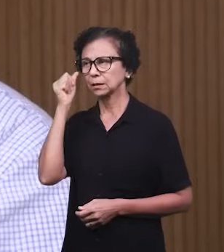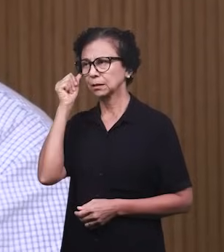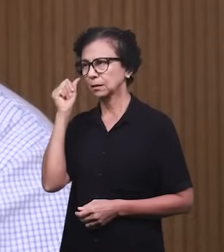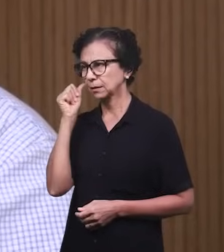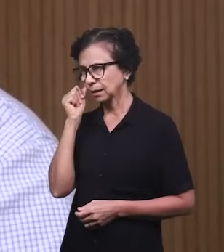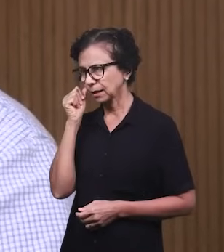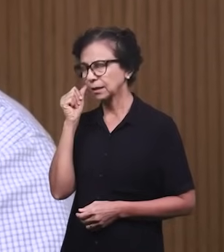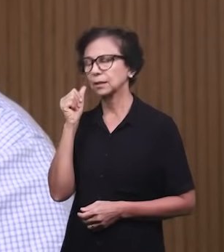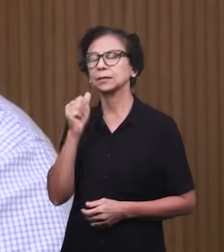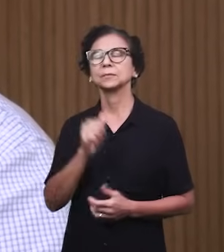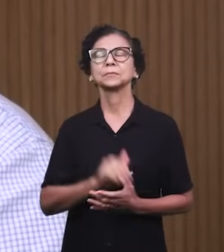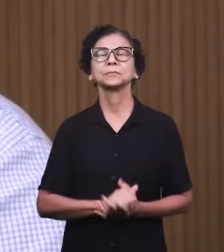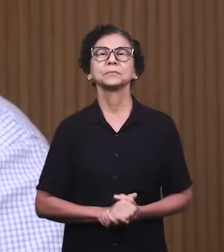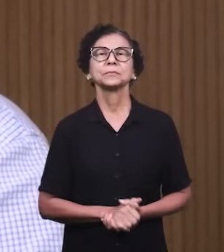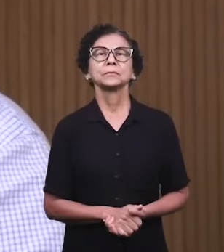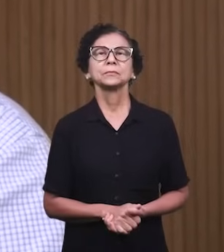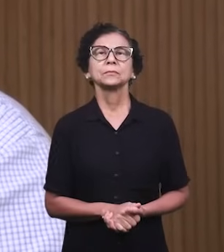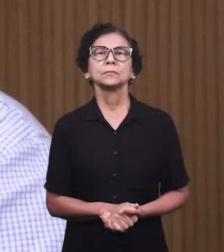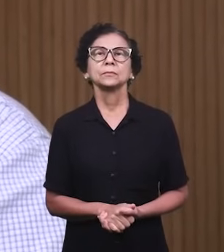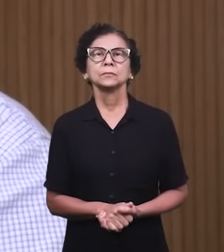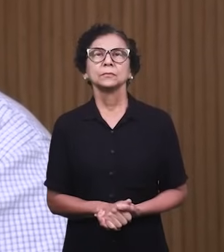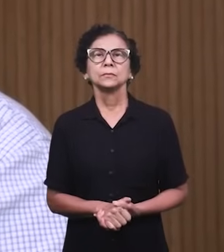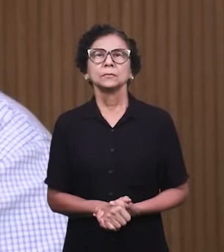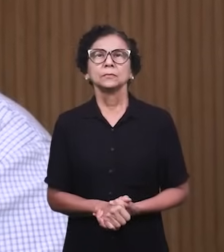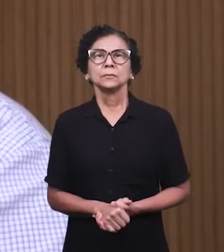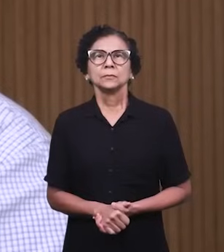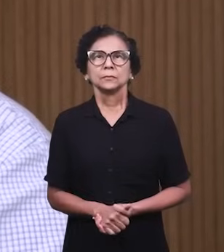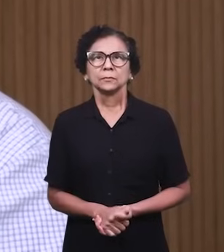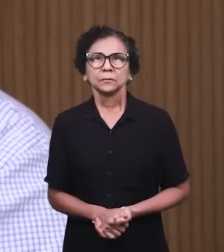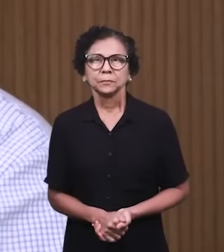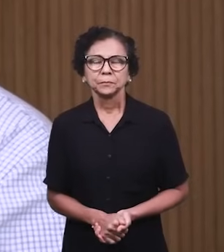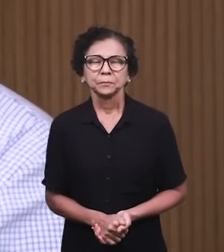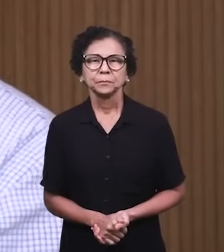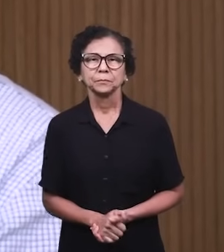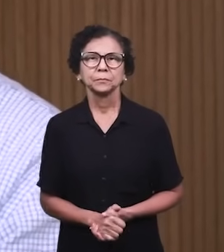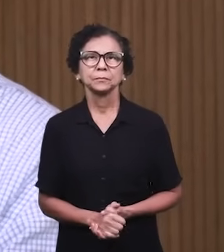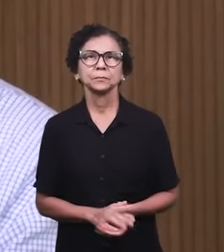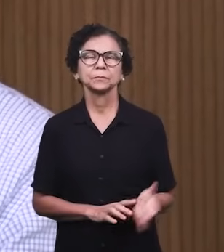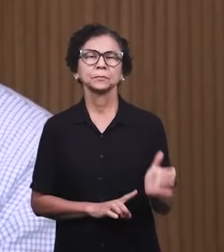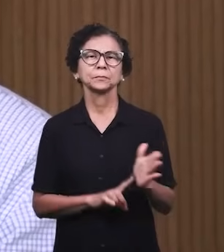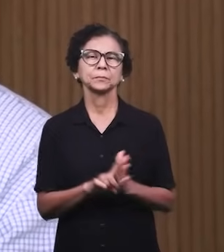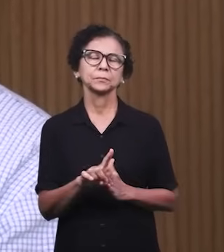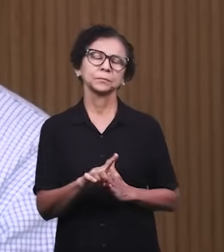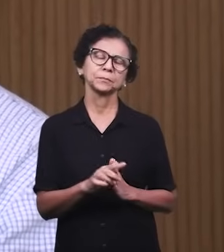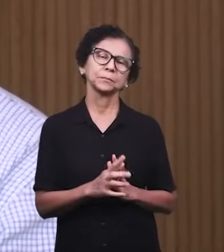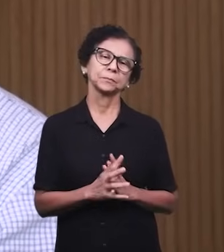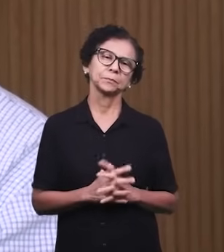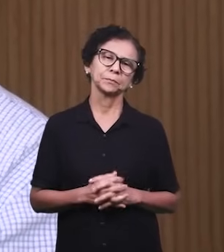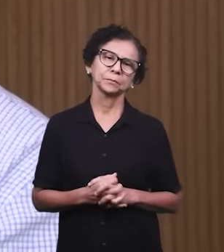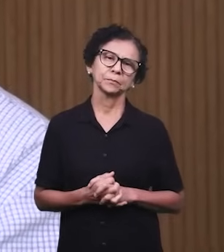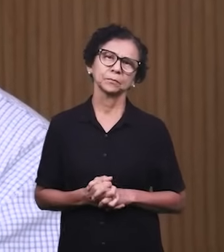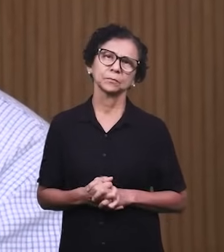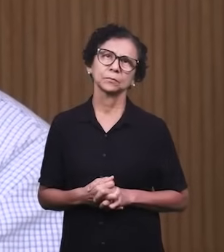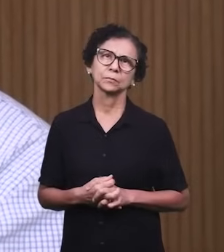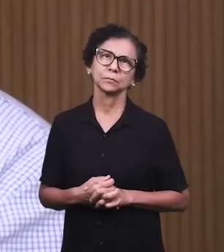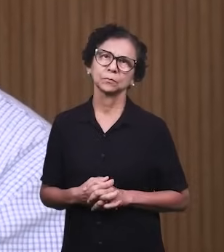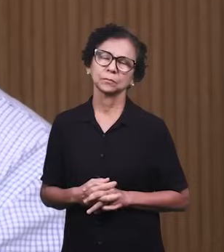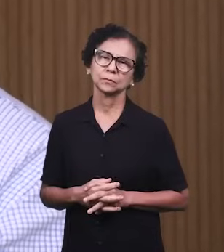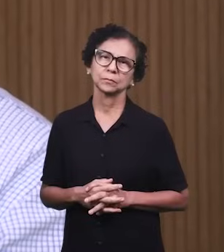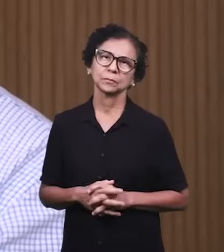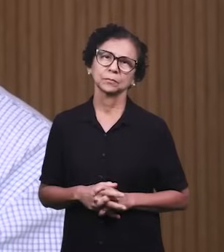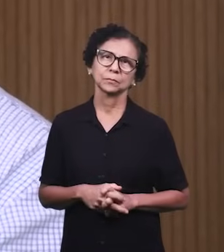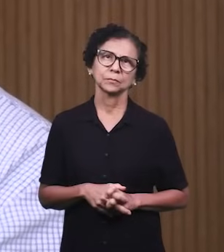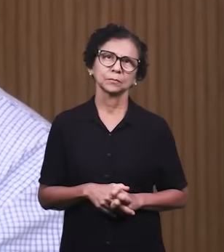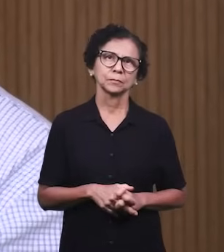Andréia, a paz do Senhor Jesus. A pergunta que eu tenho para fazer é a seguinte: existe diferença entre o dom